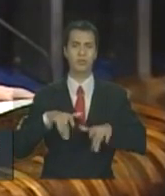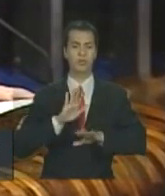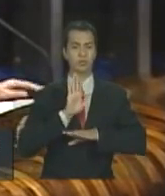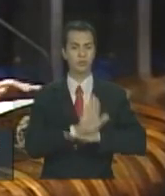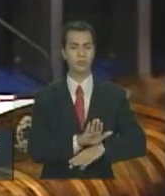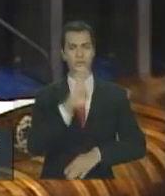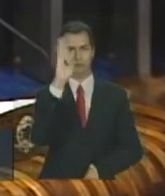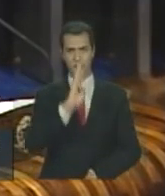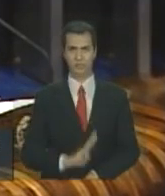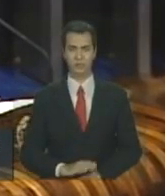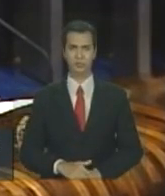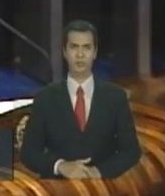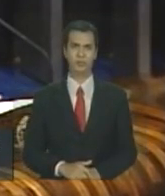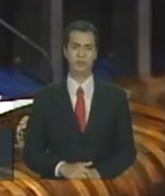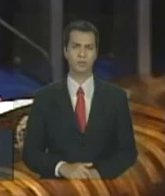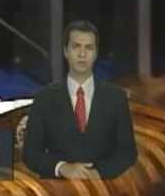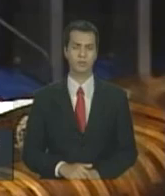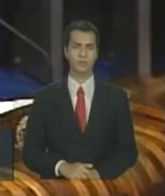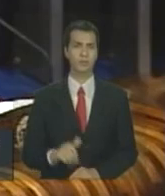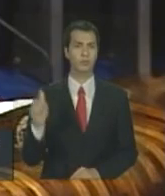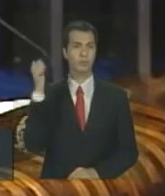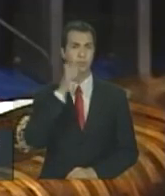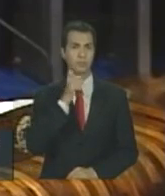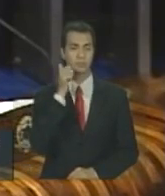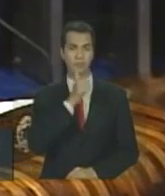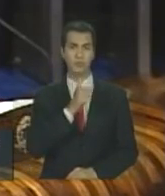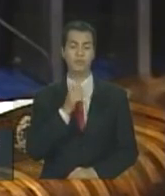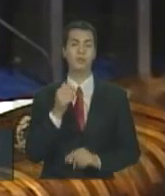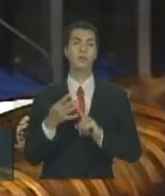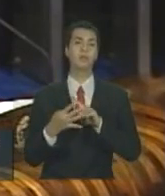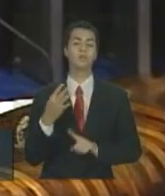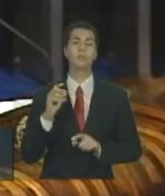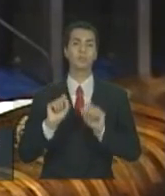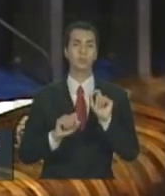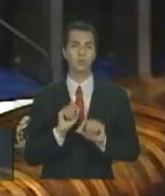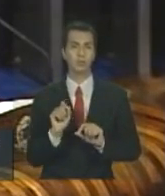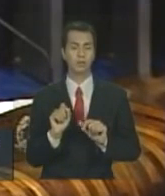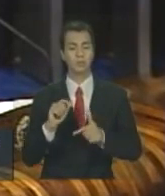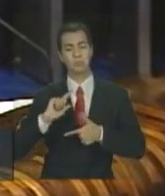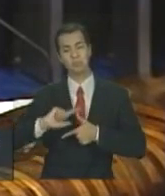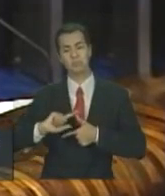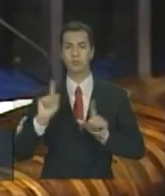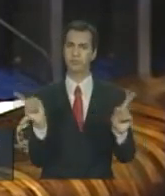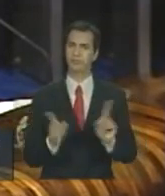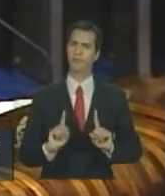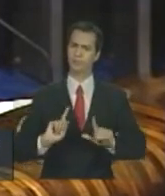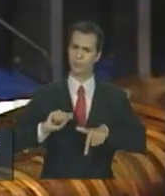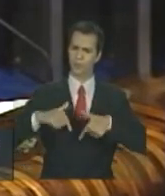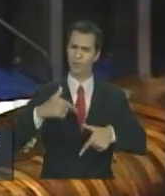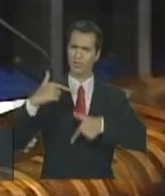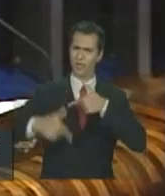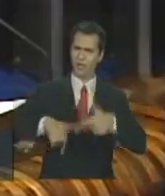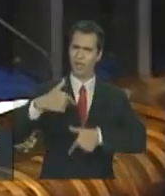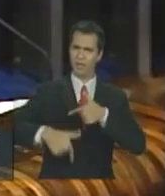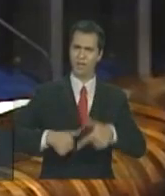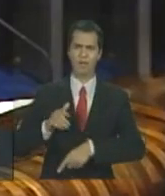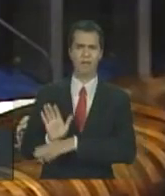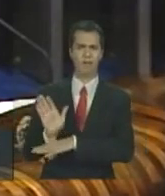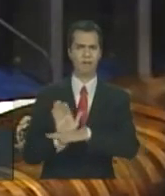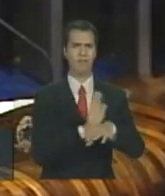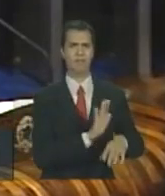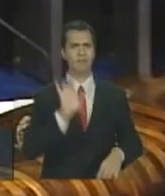Brasil, que tiveram coragem de fugir do conformismo e dedicaram suas vidas à defesa dos direitos das